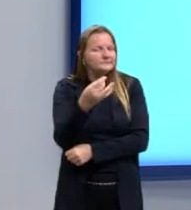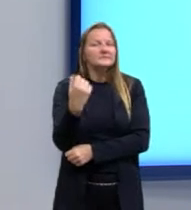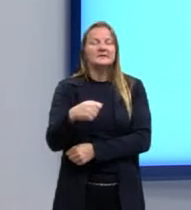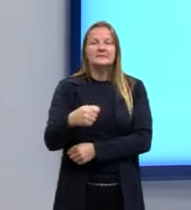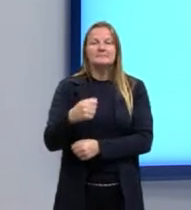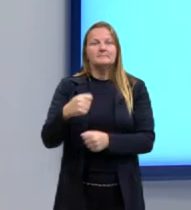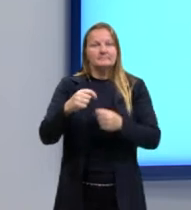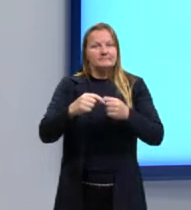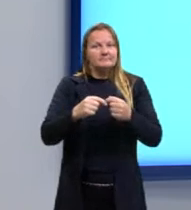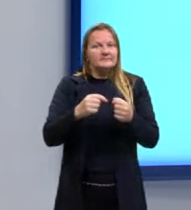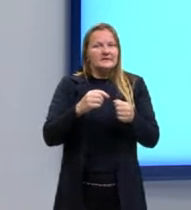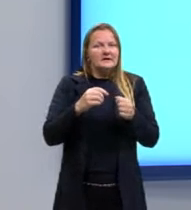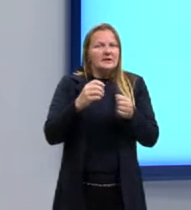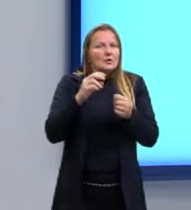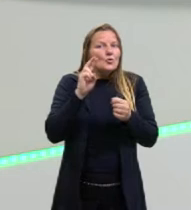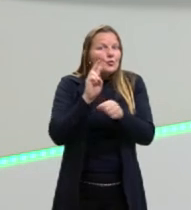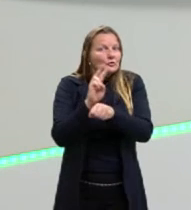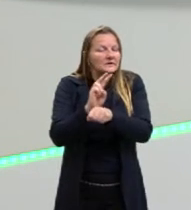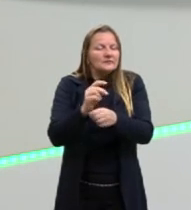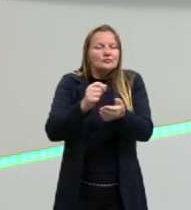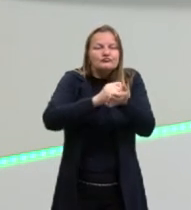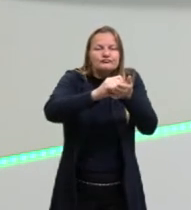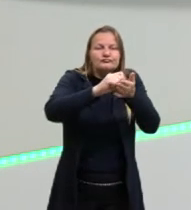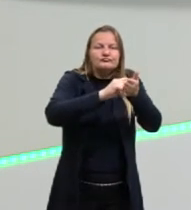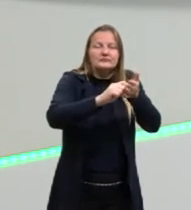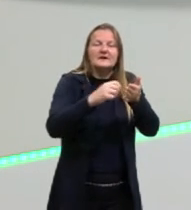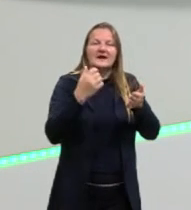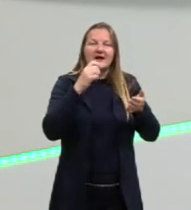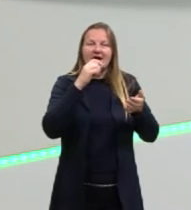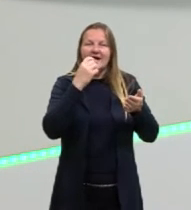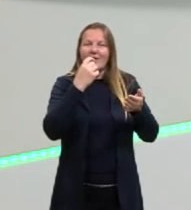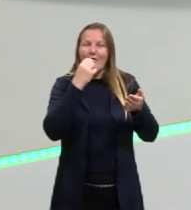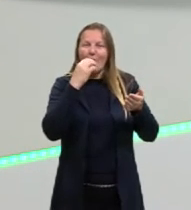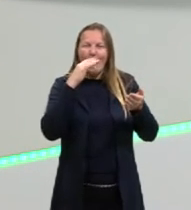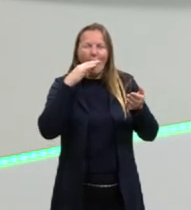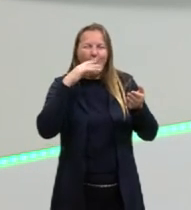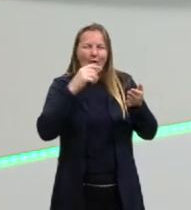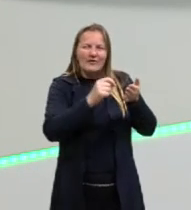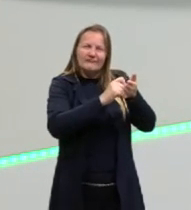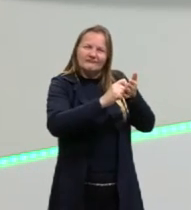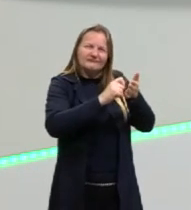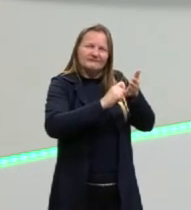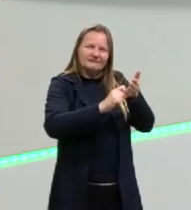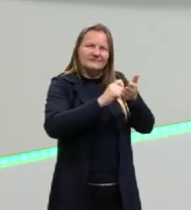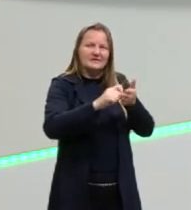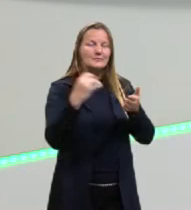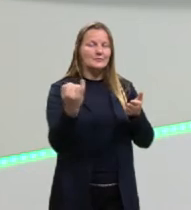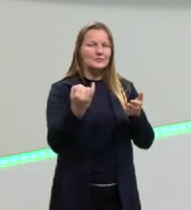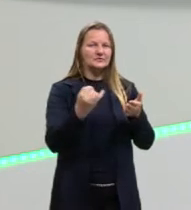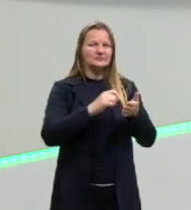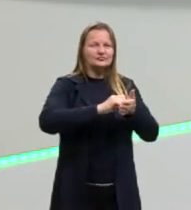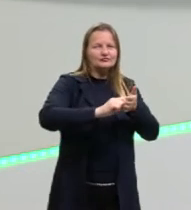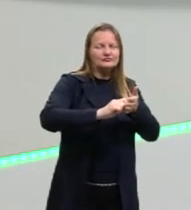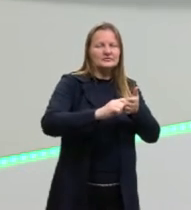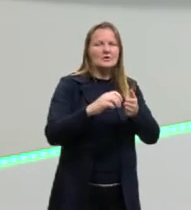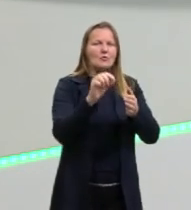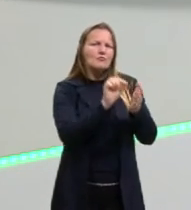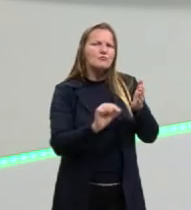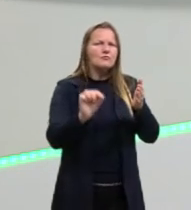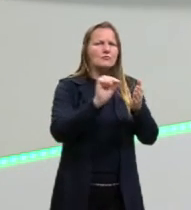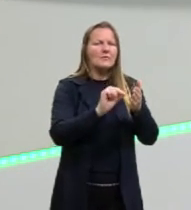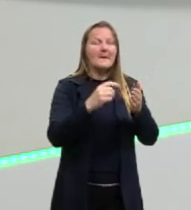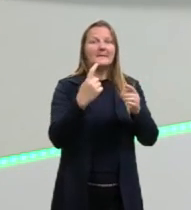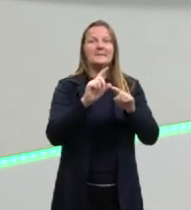comento com vocês amo destacando né Pega ali destaca as informações importantes sublinha elas circula